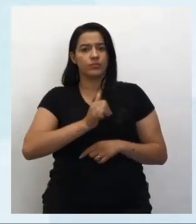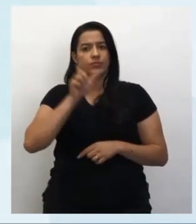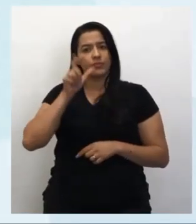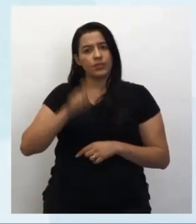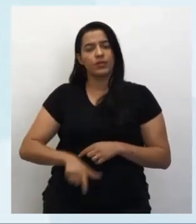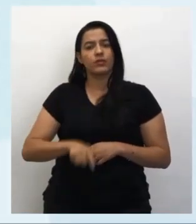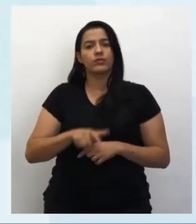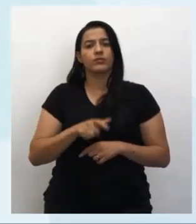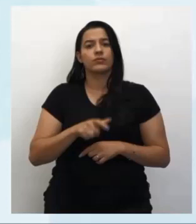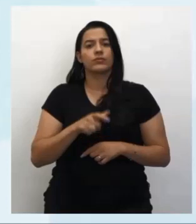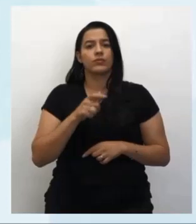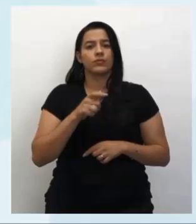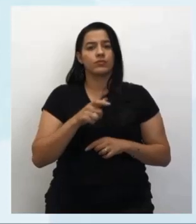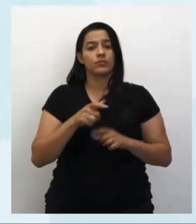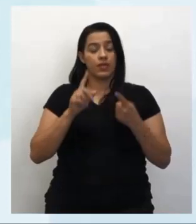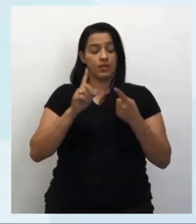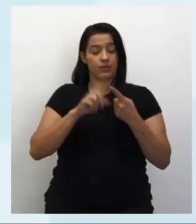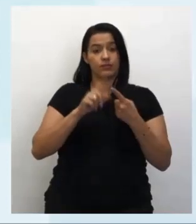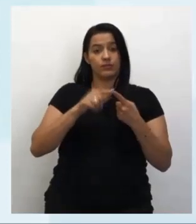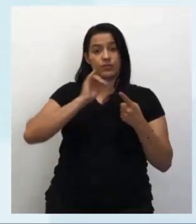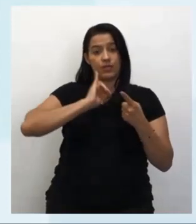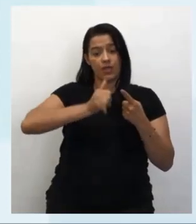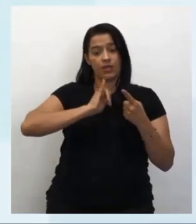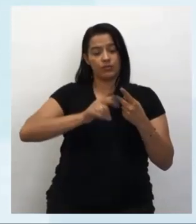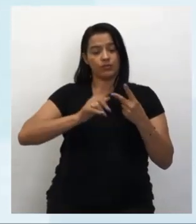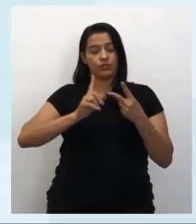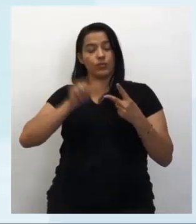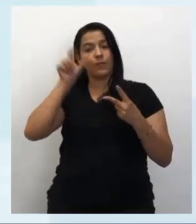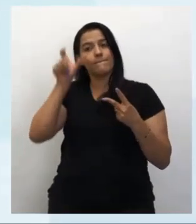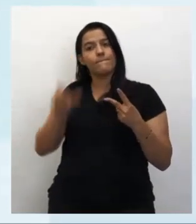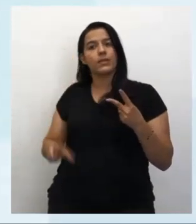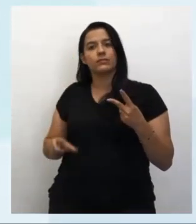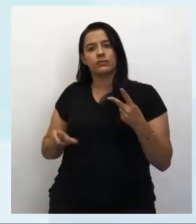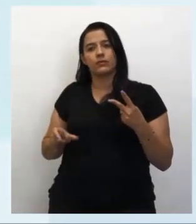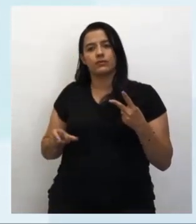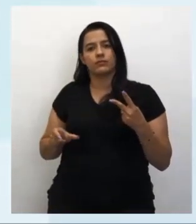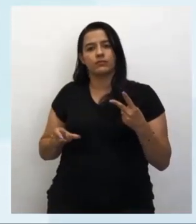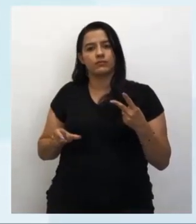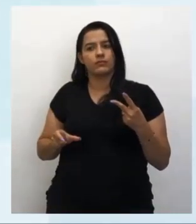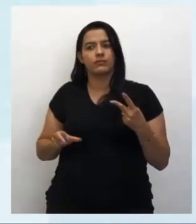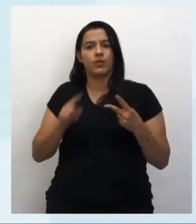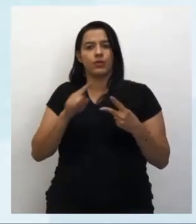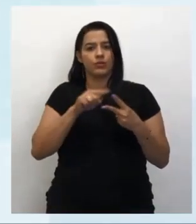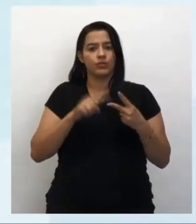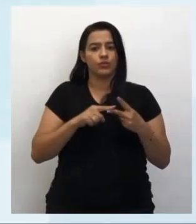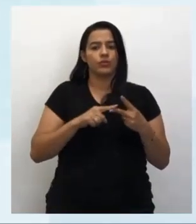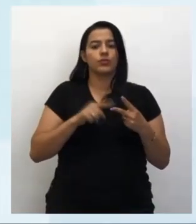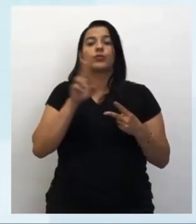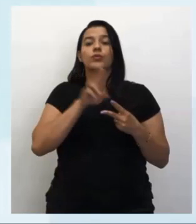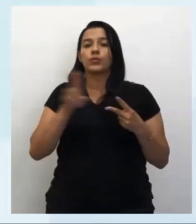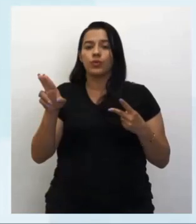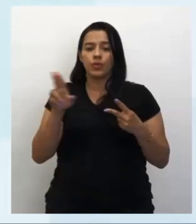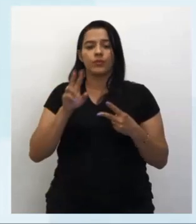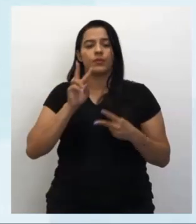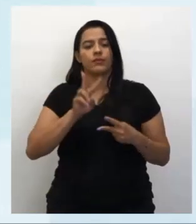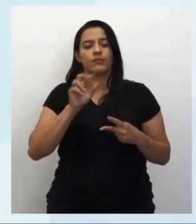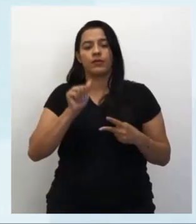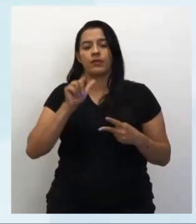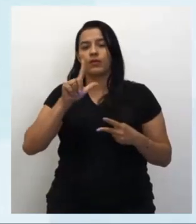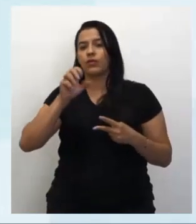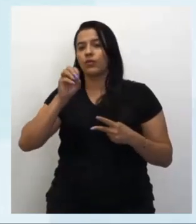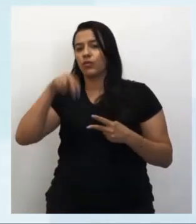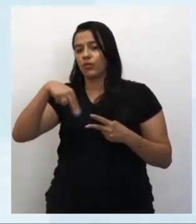Valongo. Narrador, personagem. Narrador, personagem, tá? Que o sobrenome seria Valongo. Não, Valongo não,